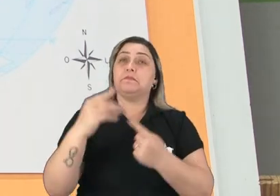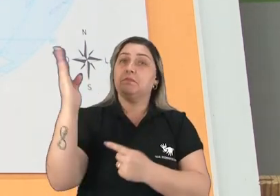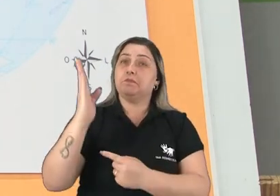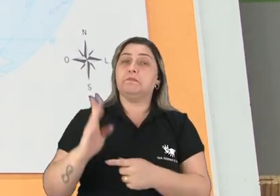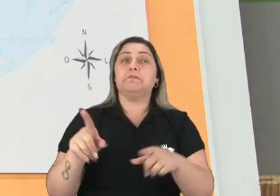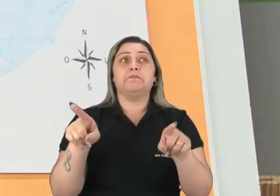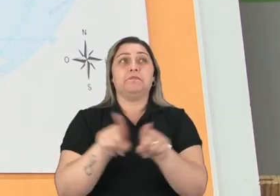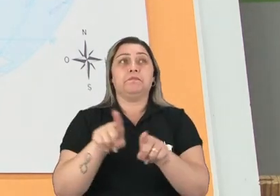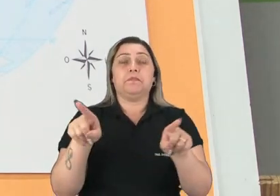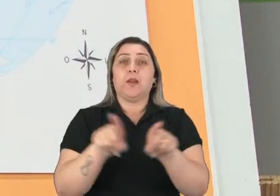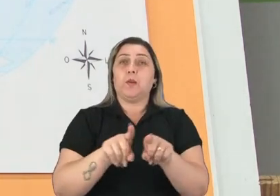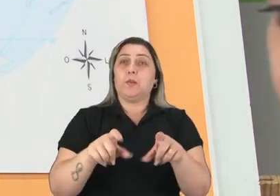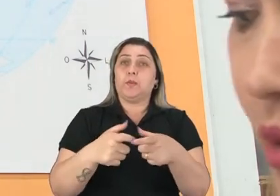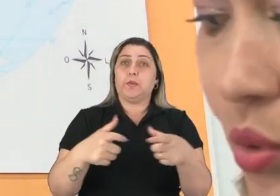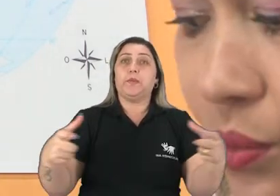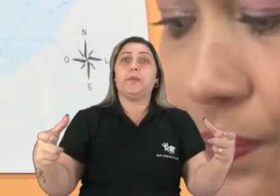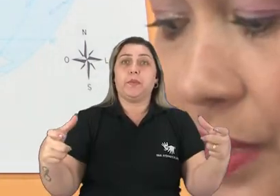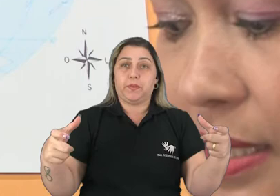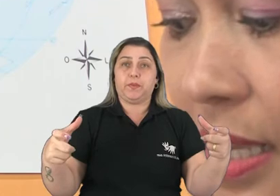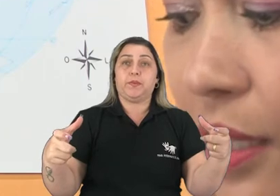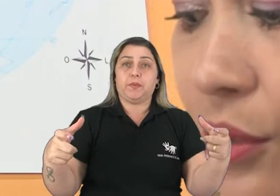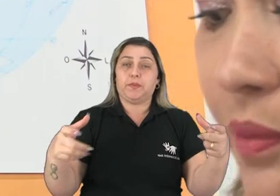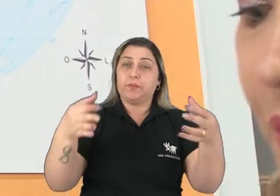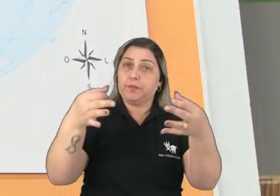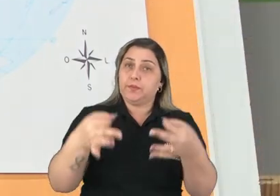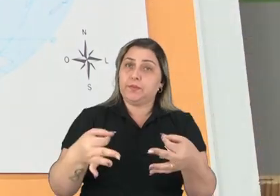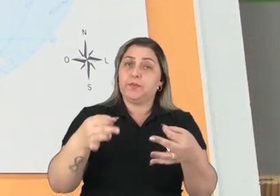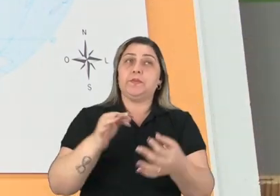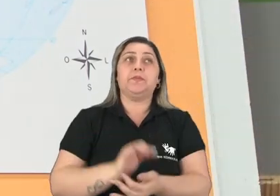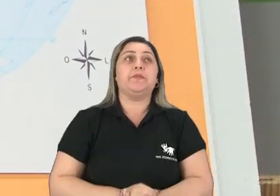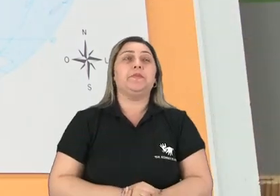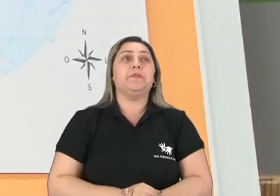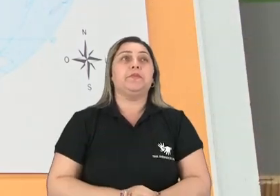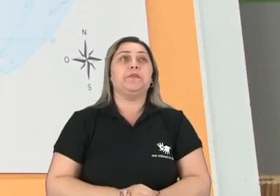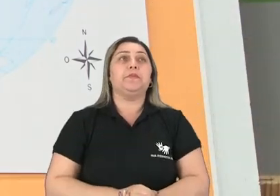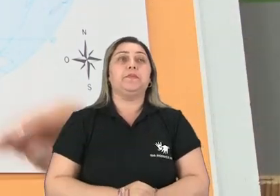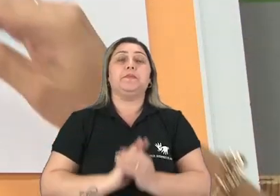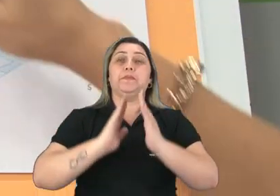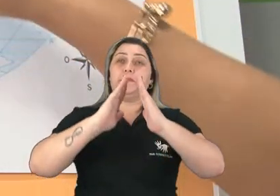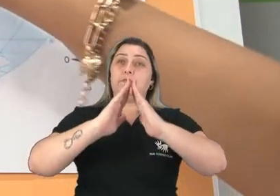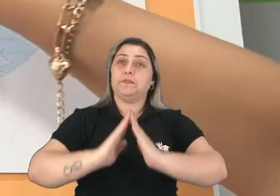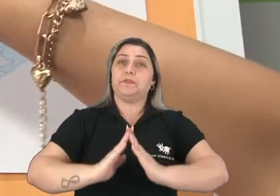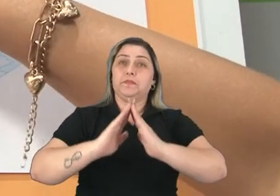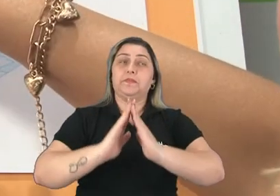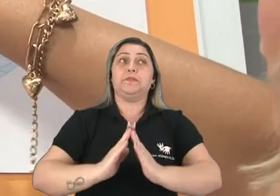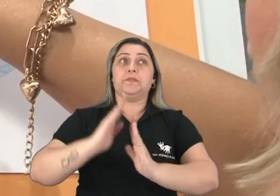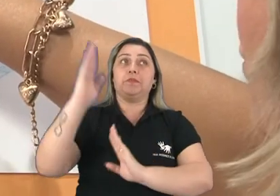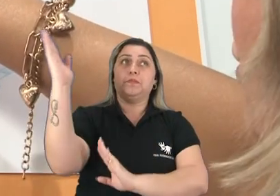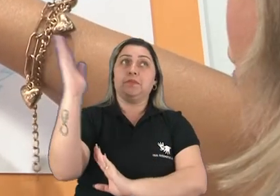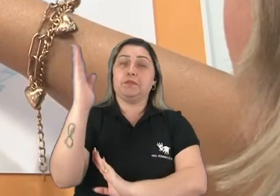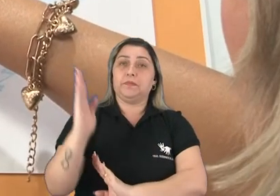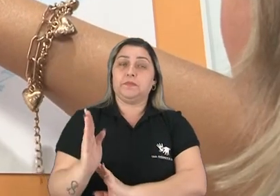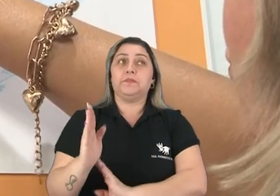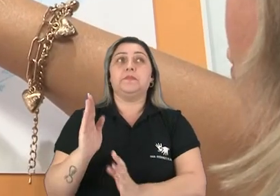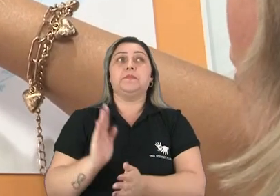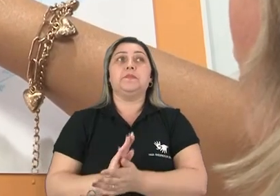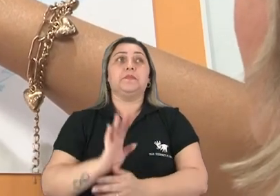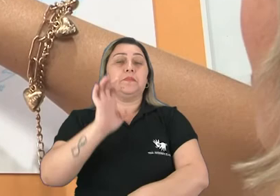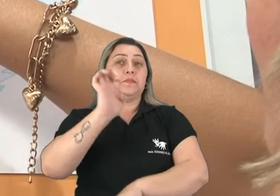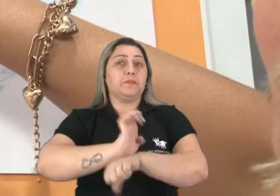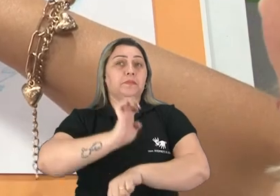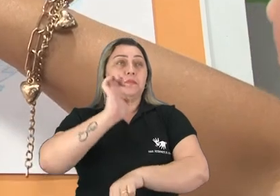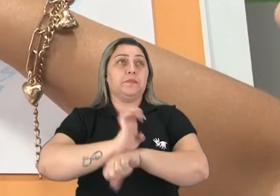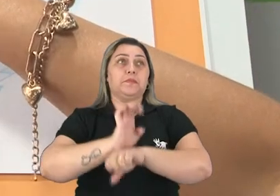Brasil também é muito grande, muito extenso, certo? Ele mora no Brasil, no estado